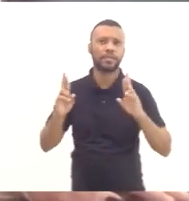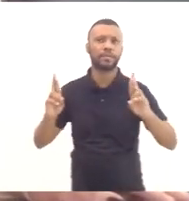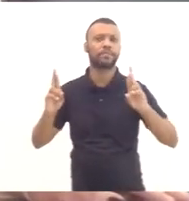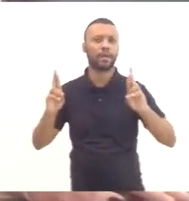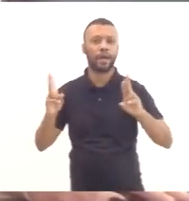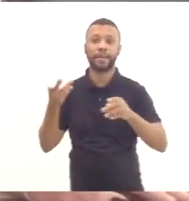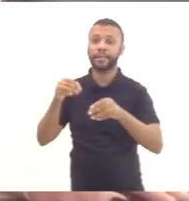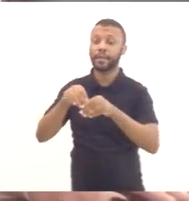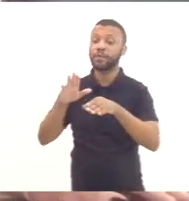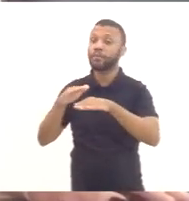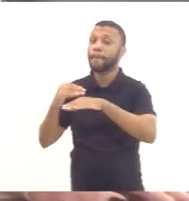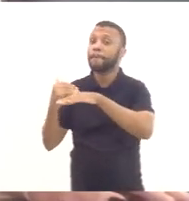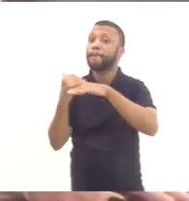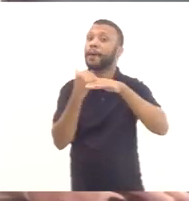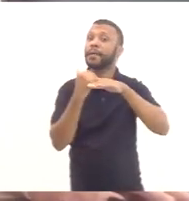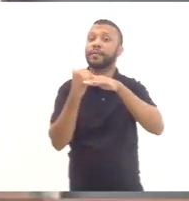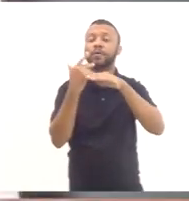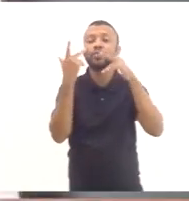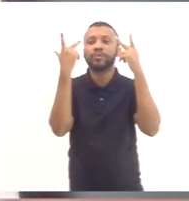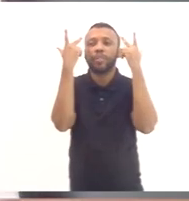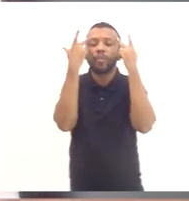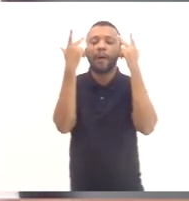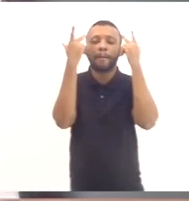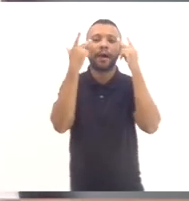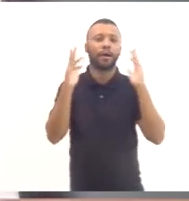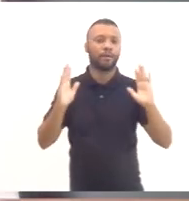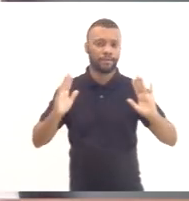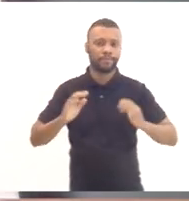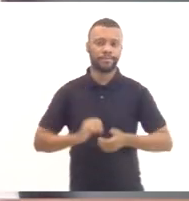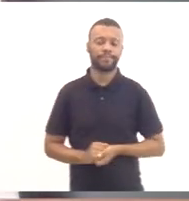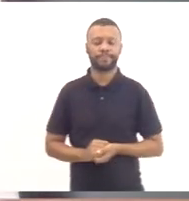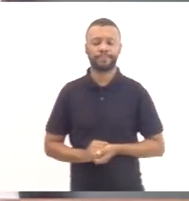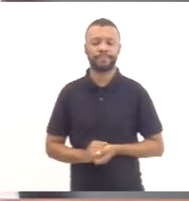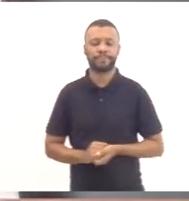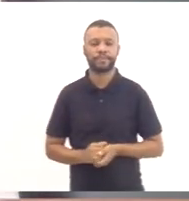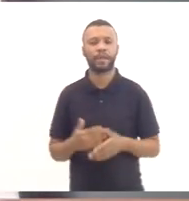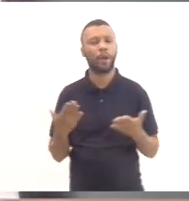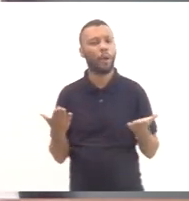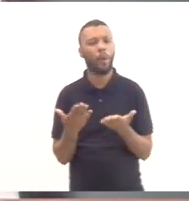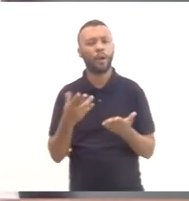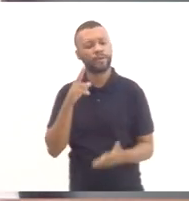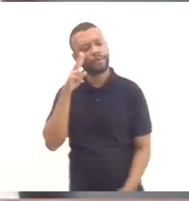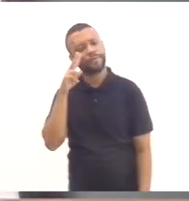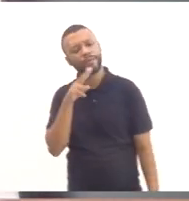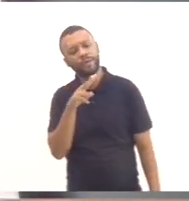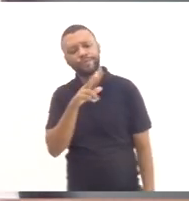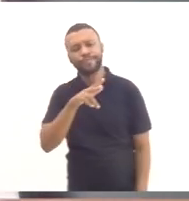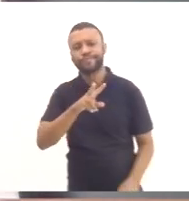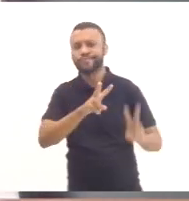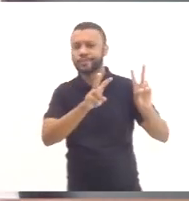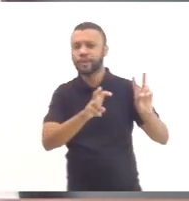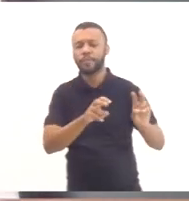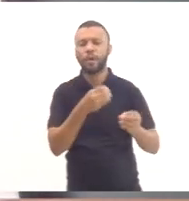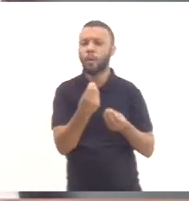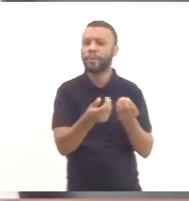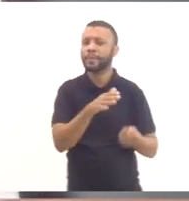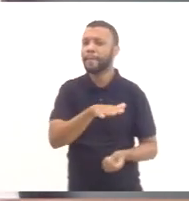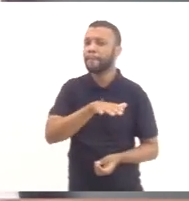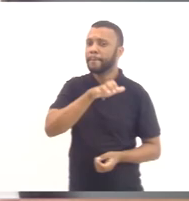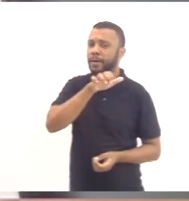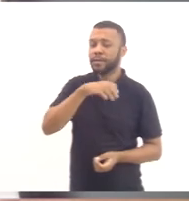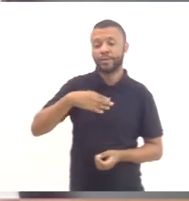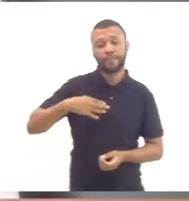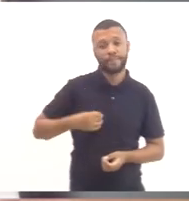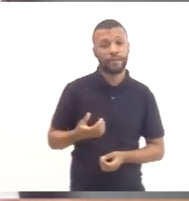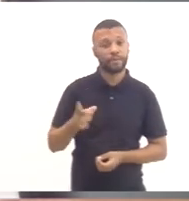de um padrão de normalidade Então hoje o que eu vejo em relação a ser mãe de um de um filho com